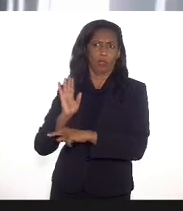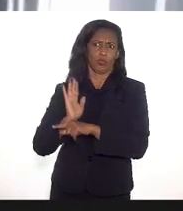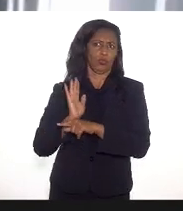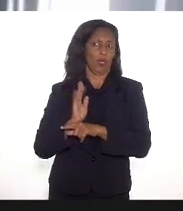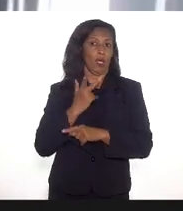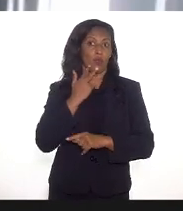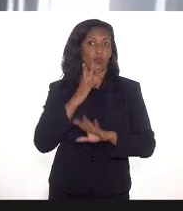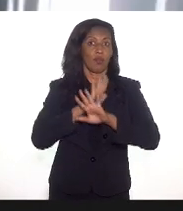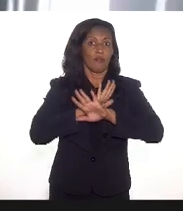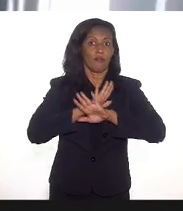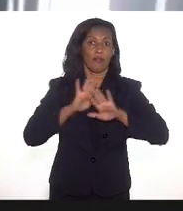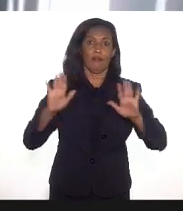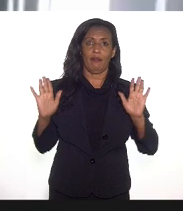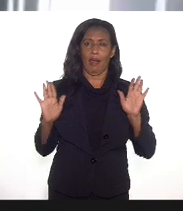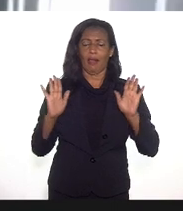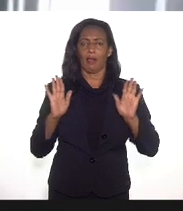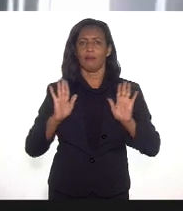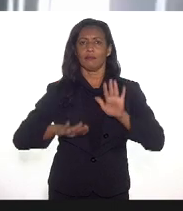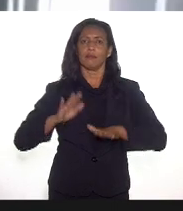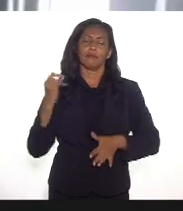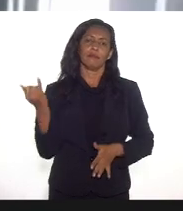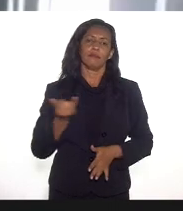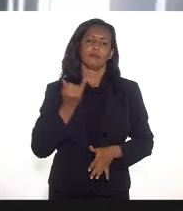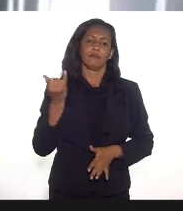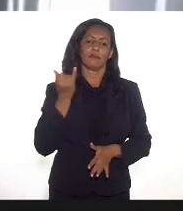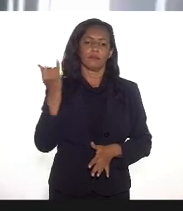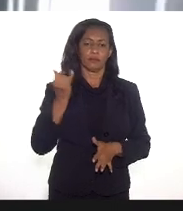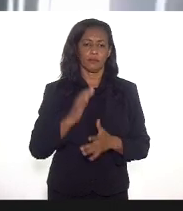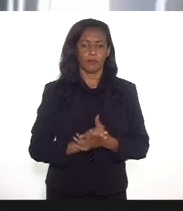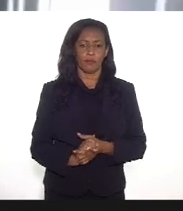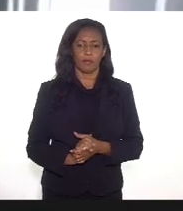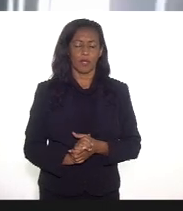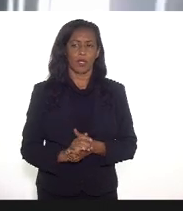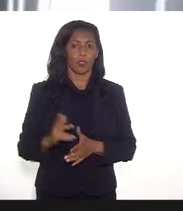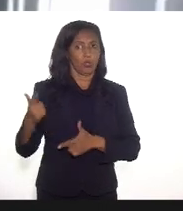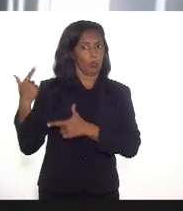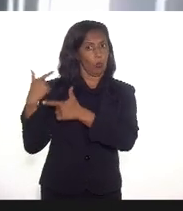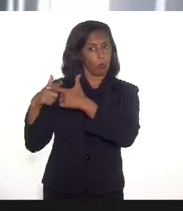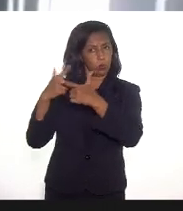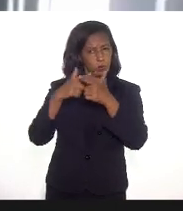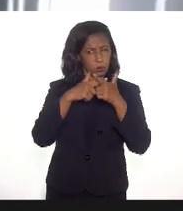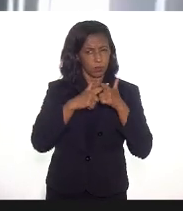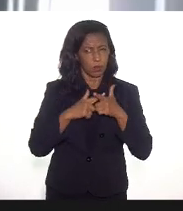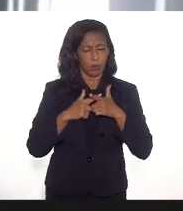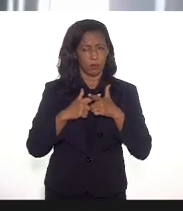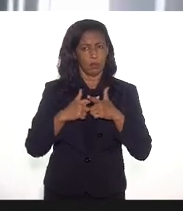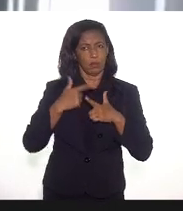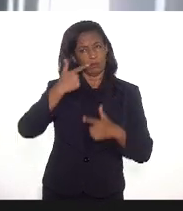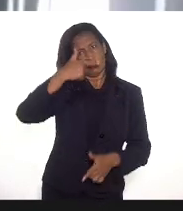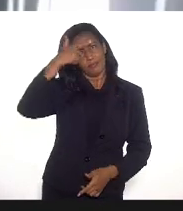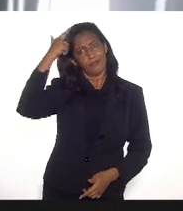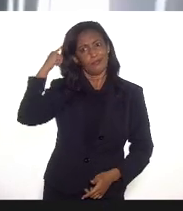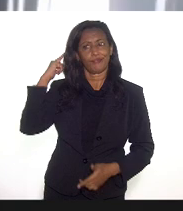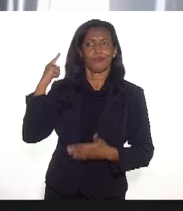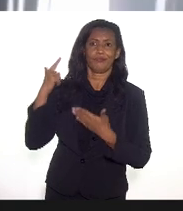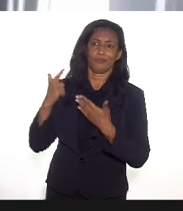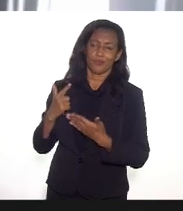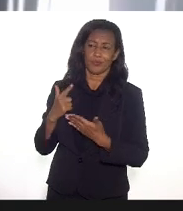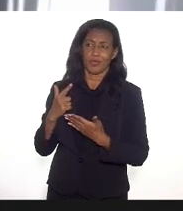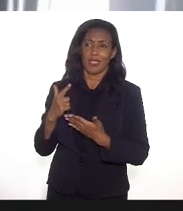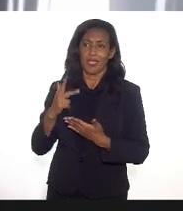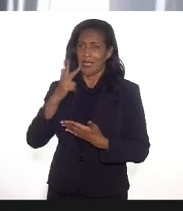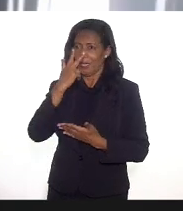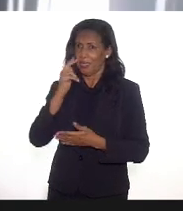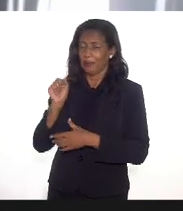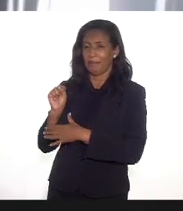nem falar, embora seja importante mencionar, não vou nem falar de problemas, Luiz, que seguram a